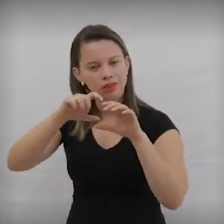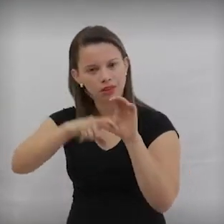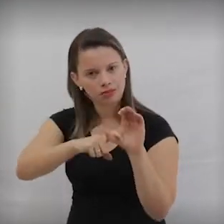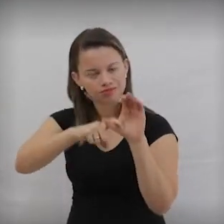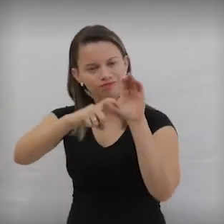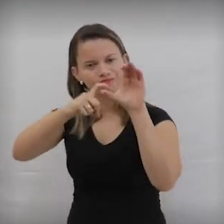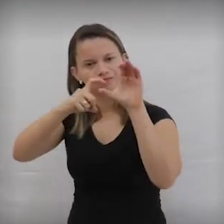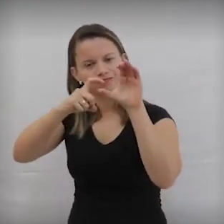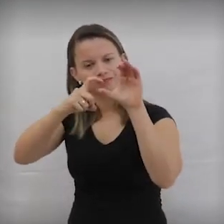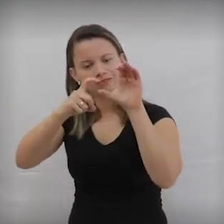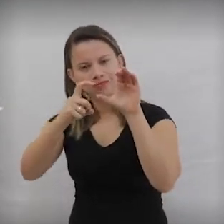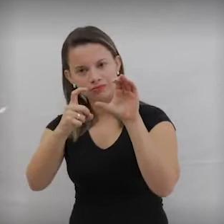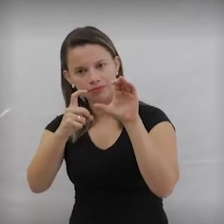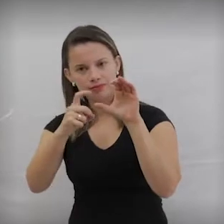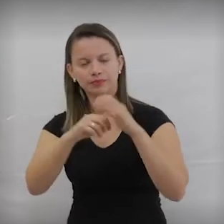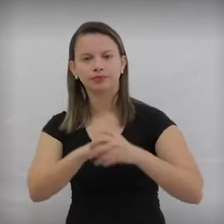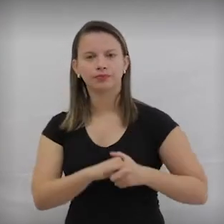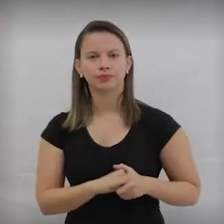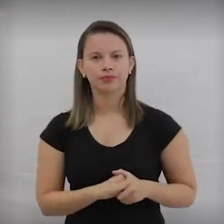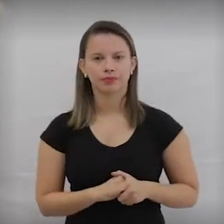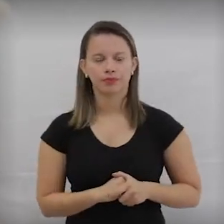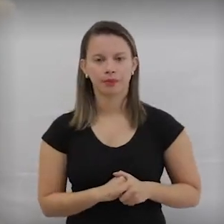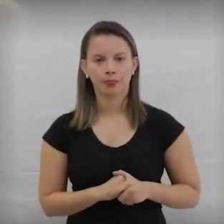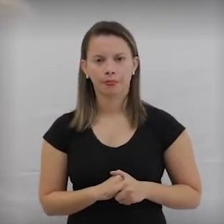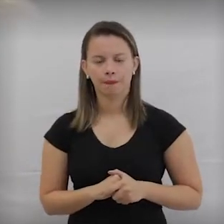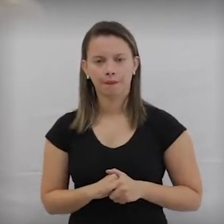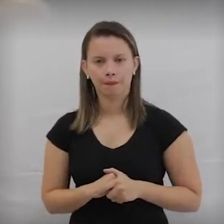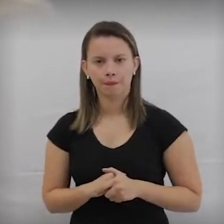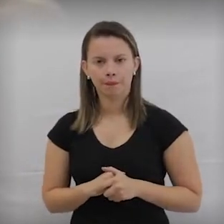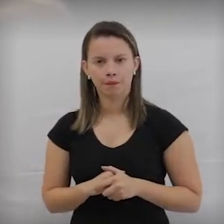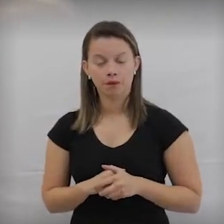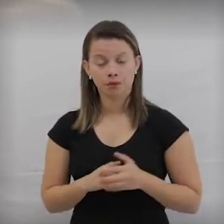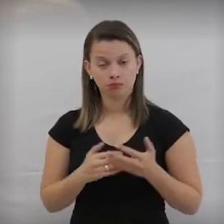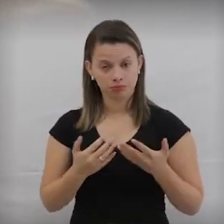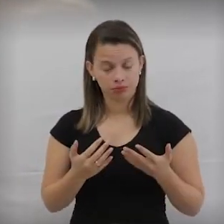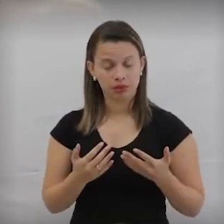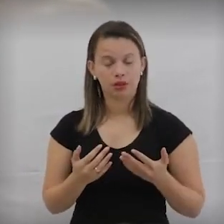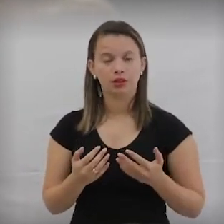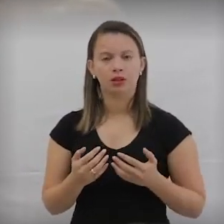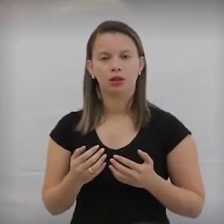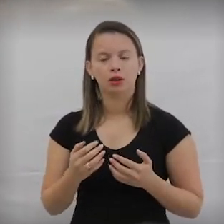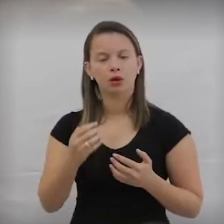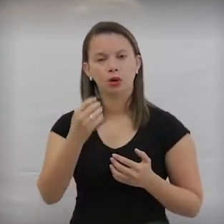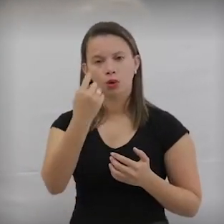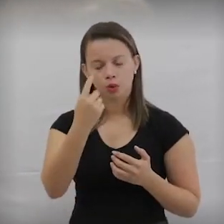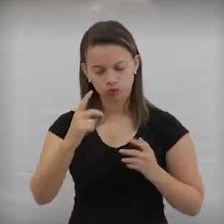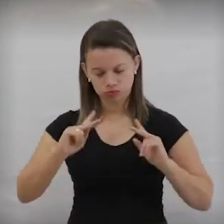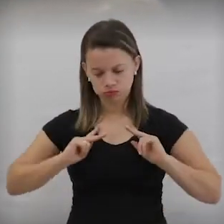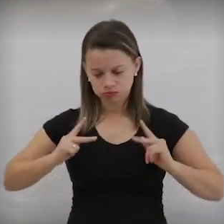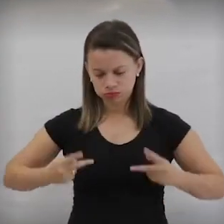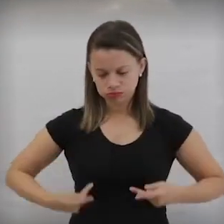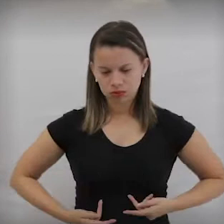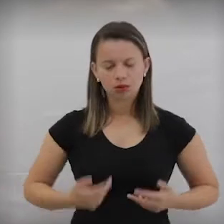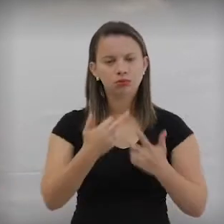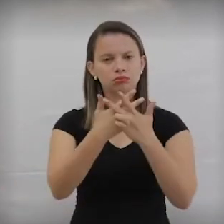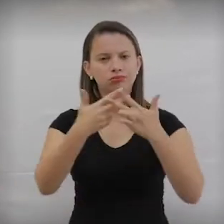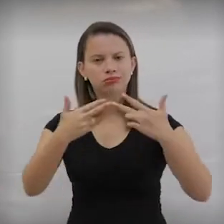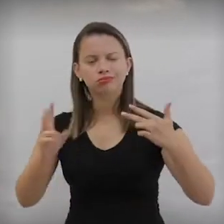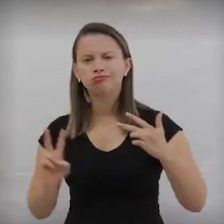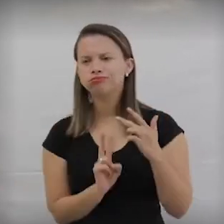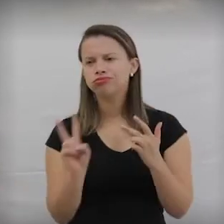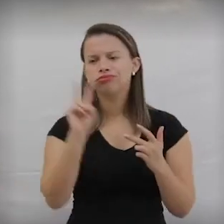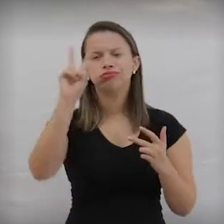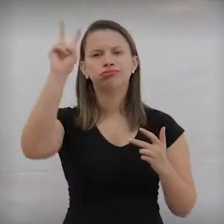autonomia, que é um dos aspectos da condição humana mais